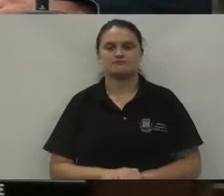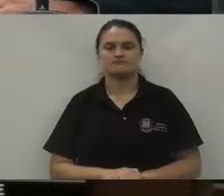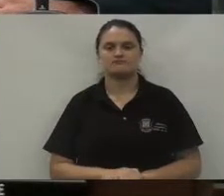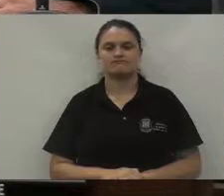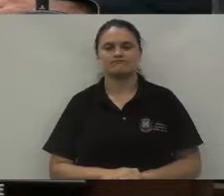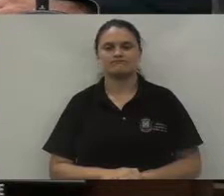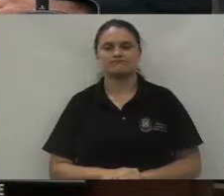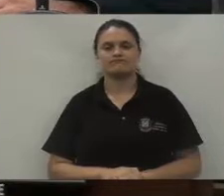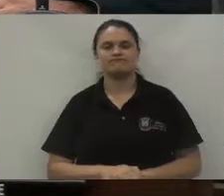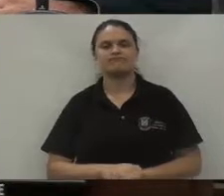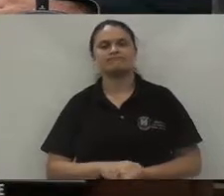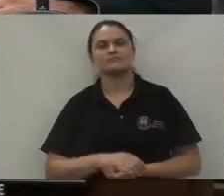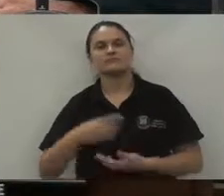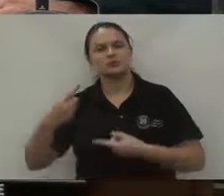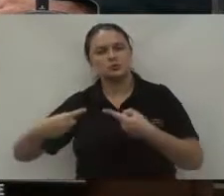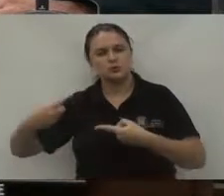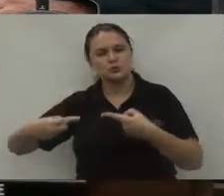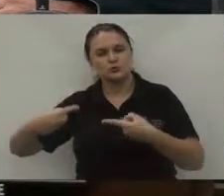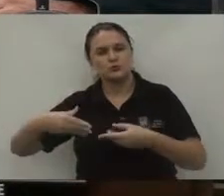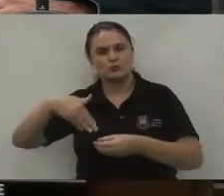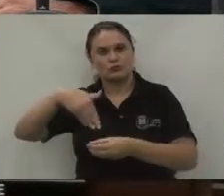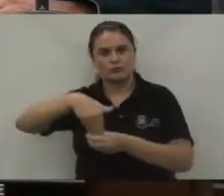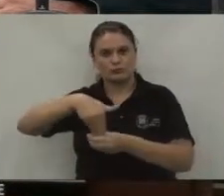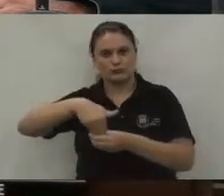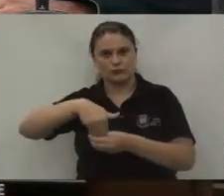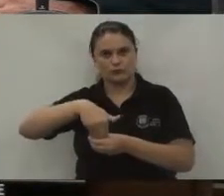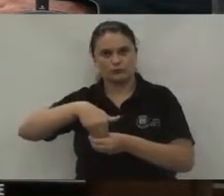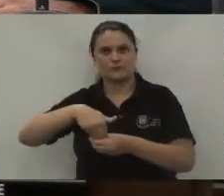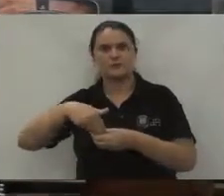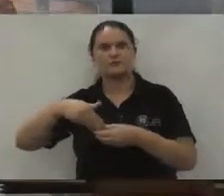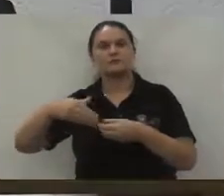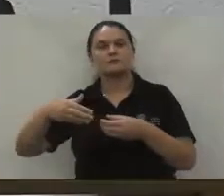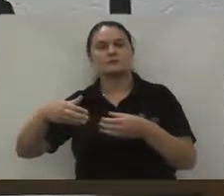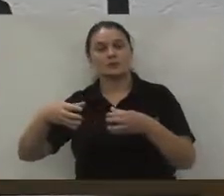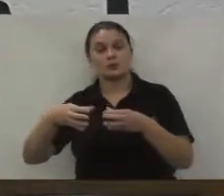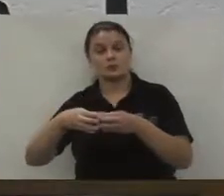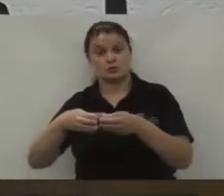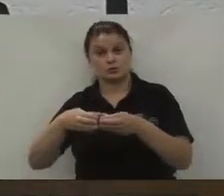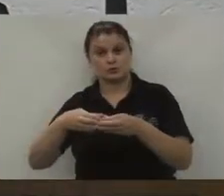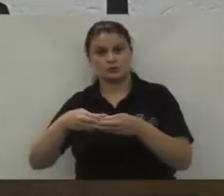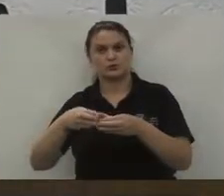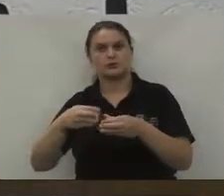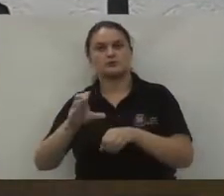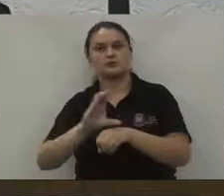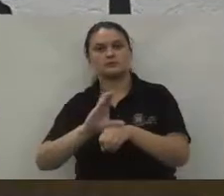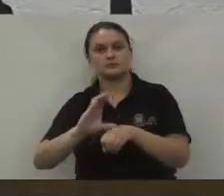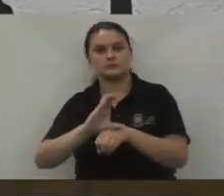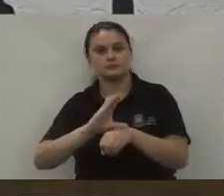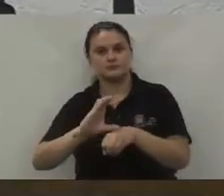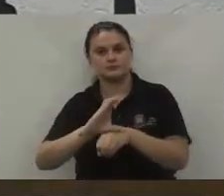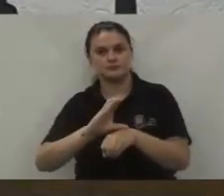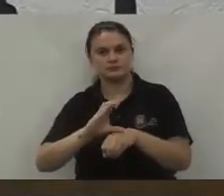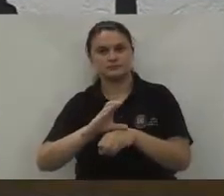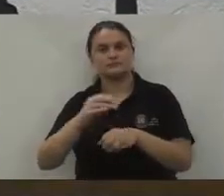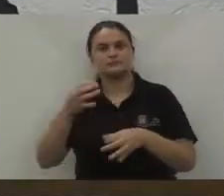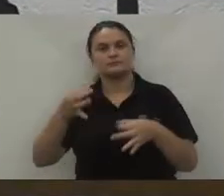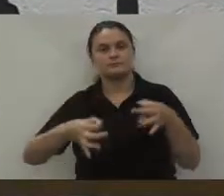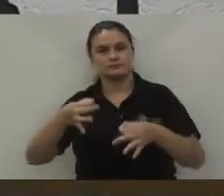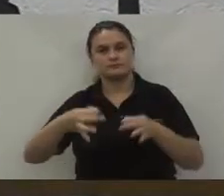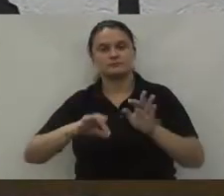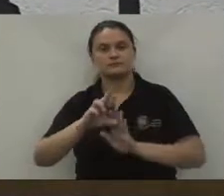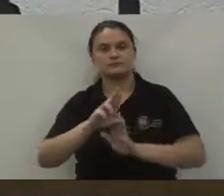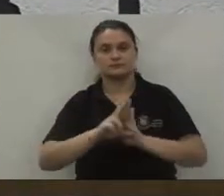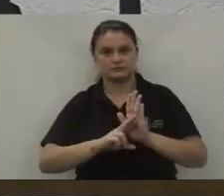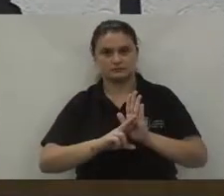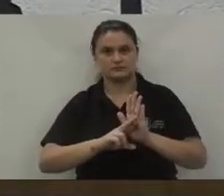Matéria da ordem do dia. Votação do parecer fundamentado da Comissão de Constituição, Justiça e Redação